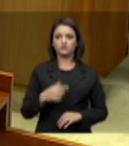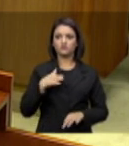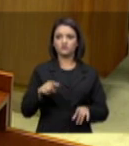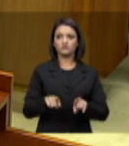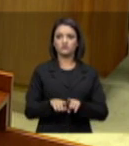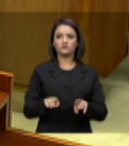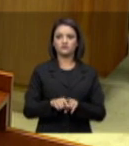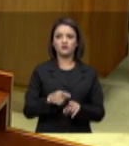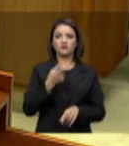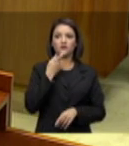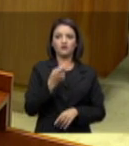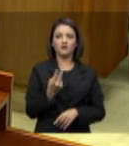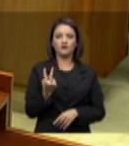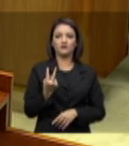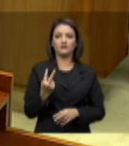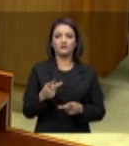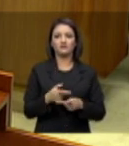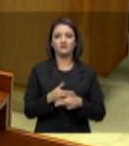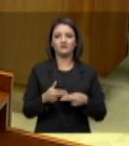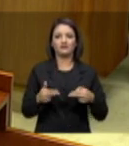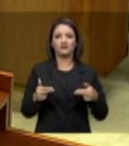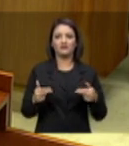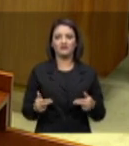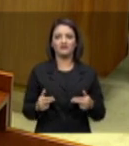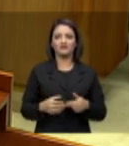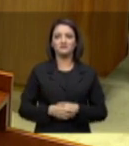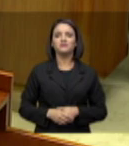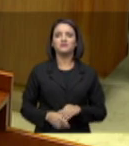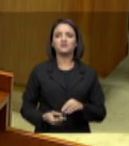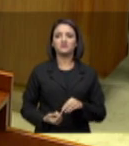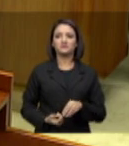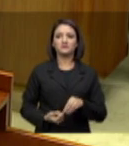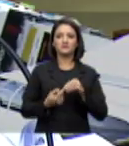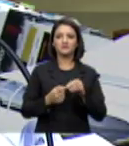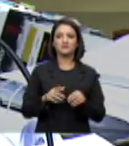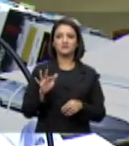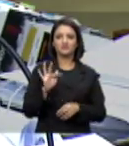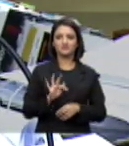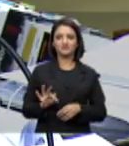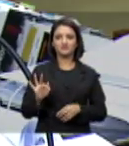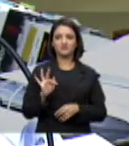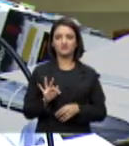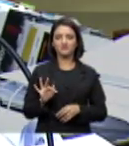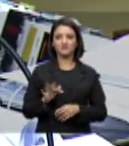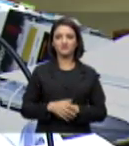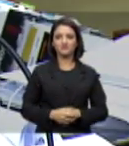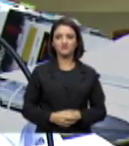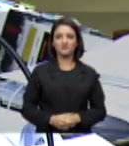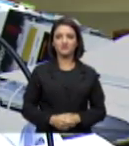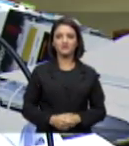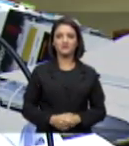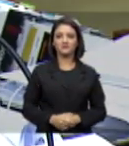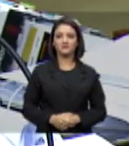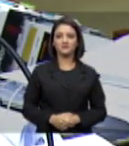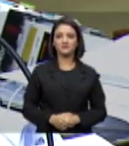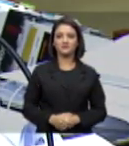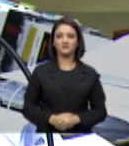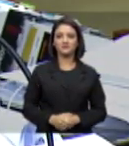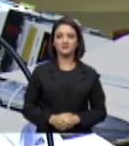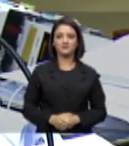duas colocações a primeira do ponto de vista formal já foi destacado pelo eminente ministro marco aurélio